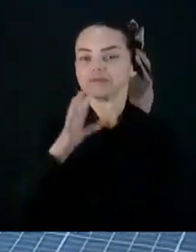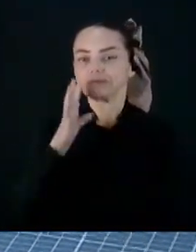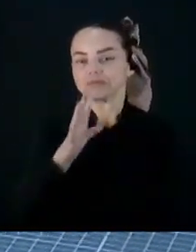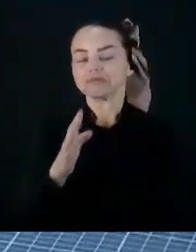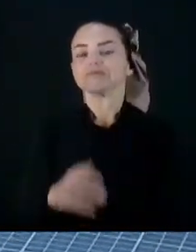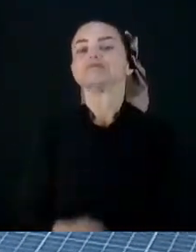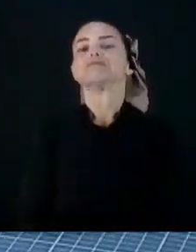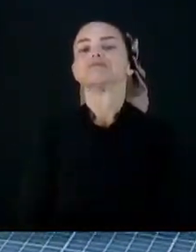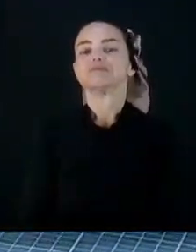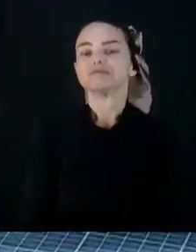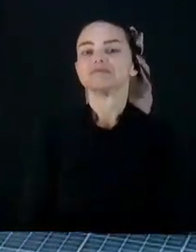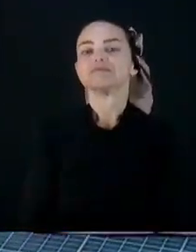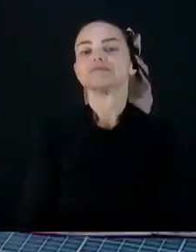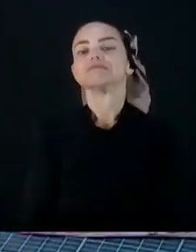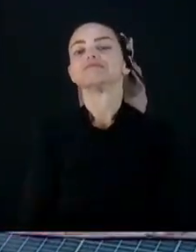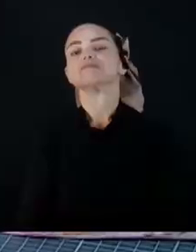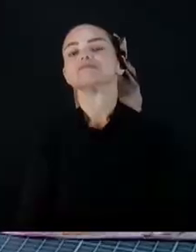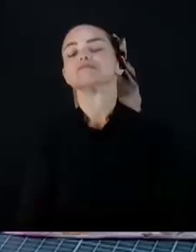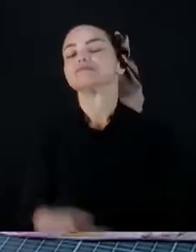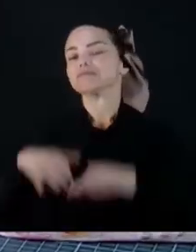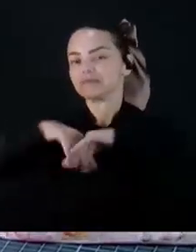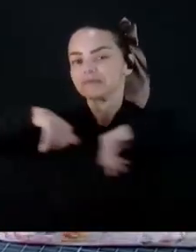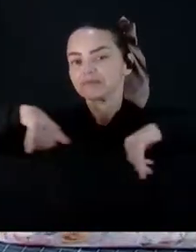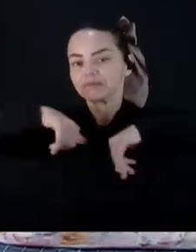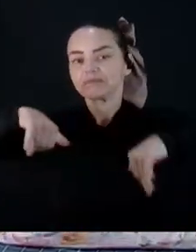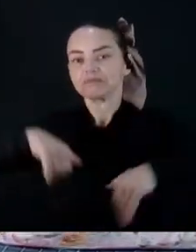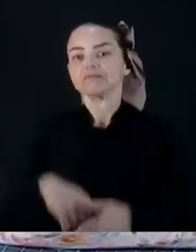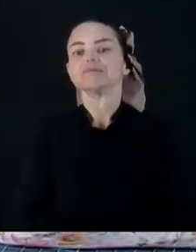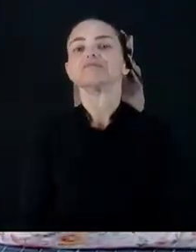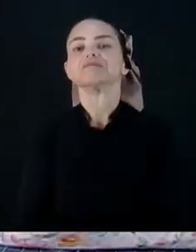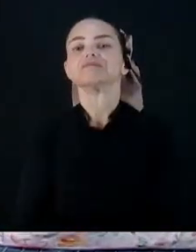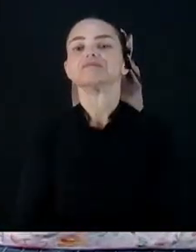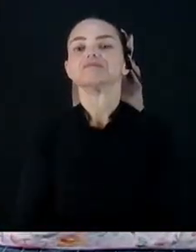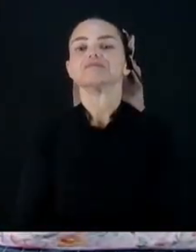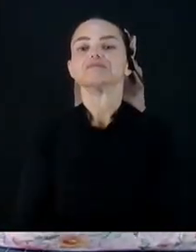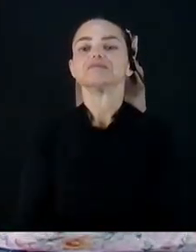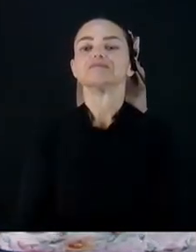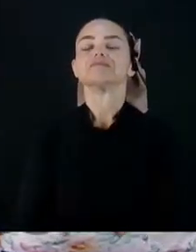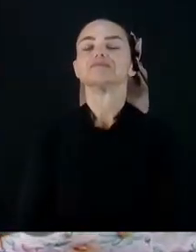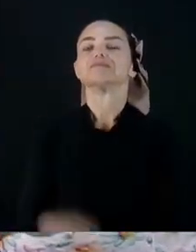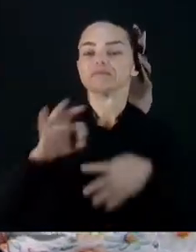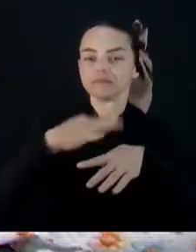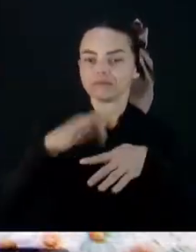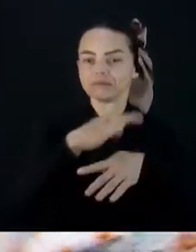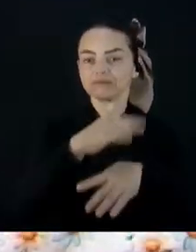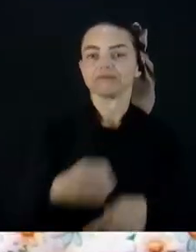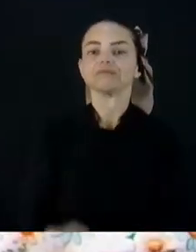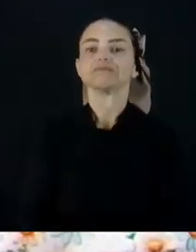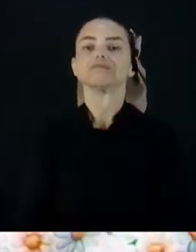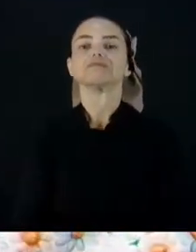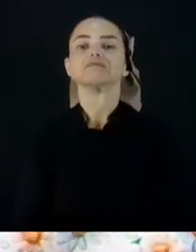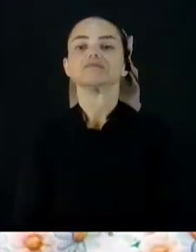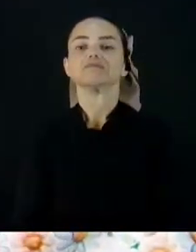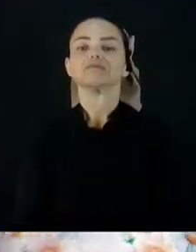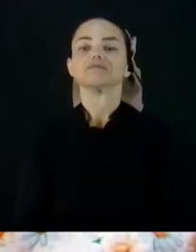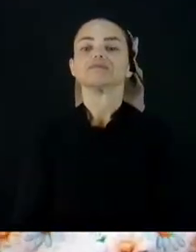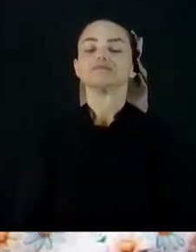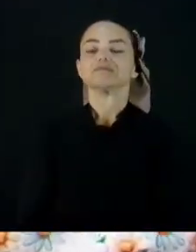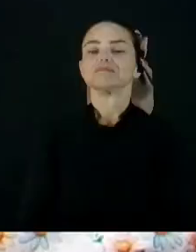tá aberto aqui, ó, a gente vai ali na máquina e passa uma costura pra fechar. Ou, para você que é mais,